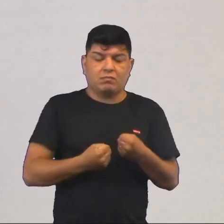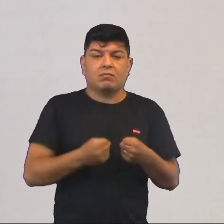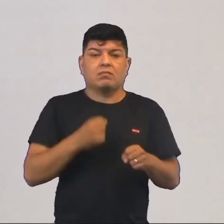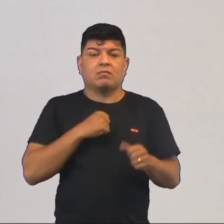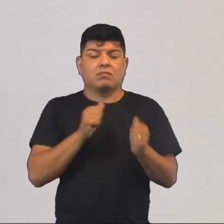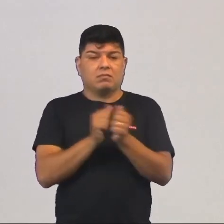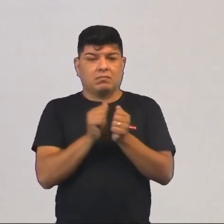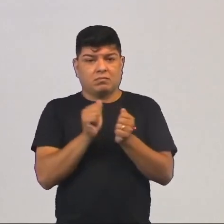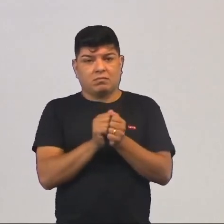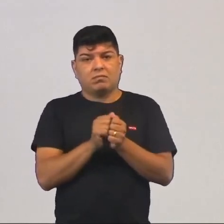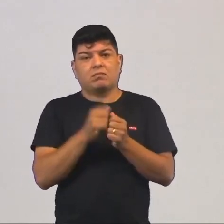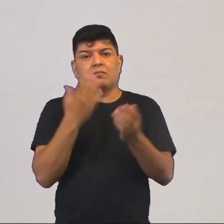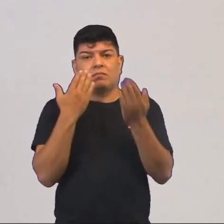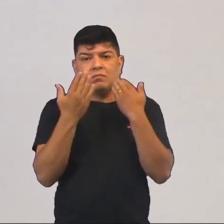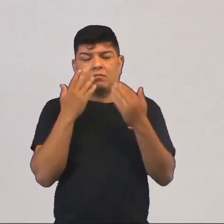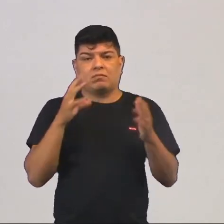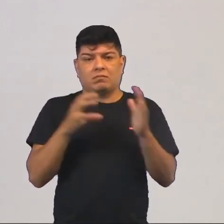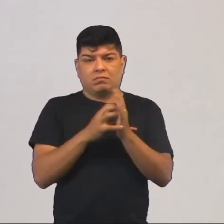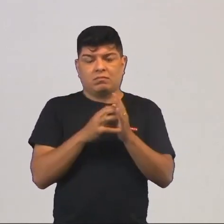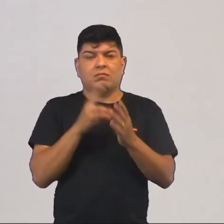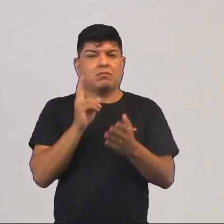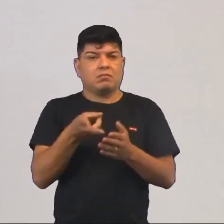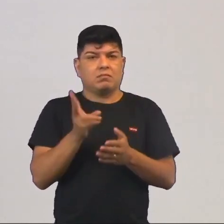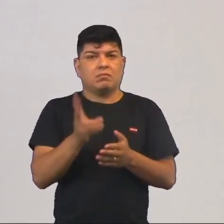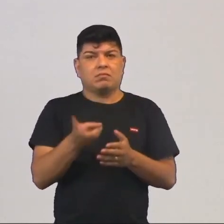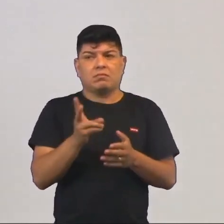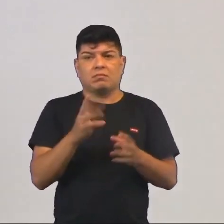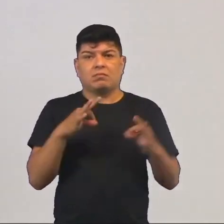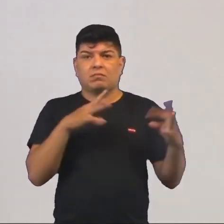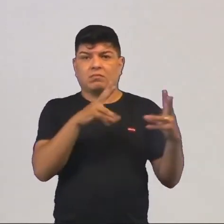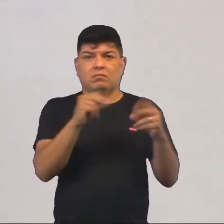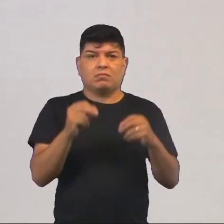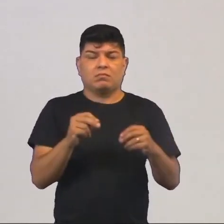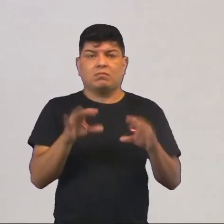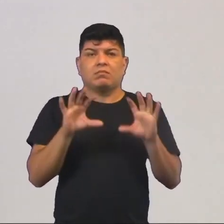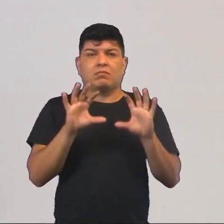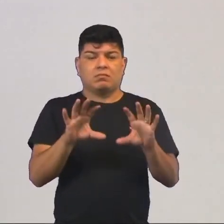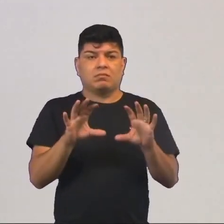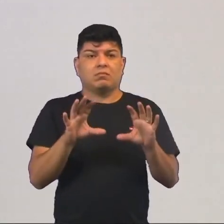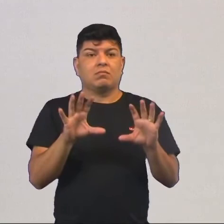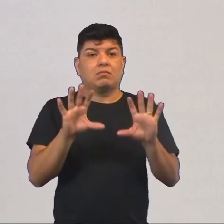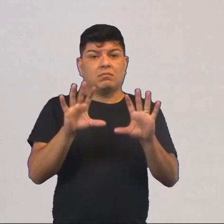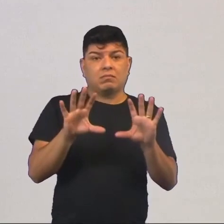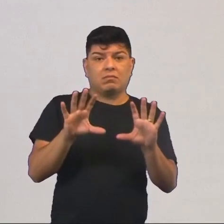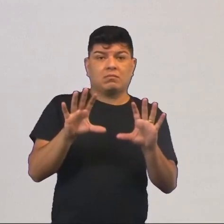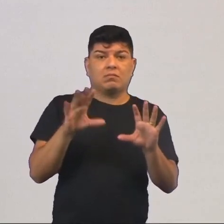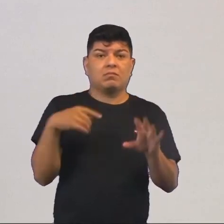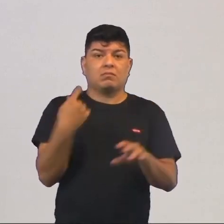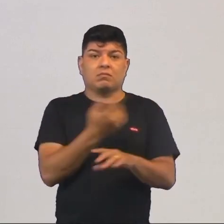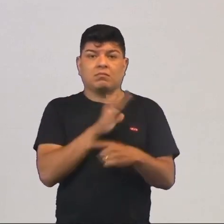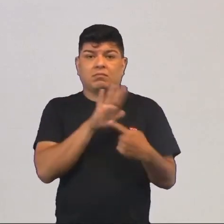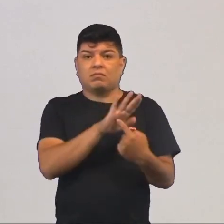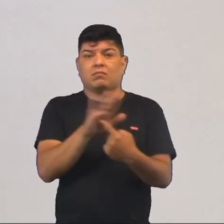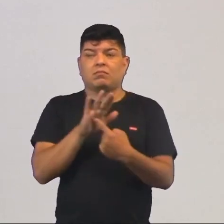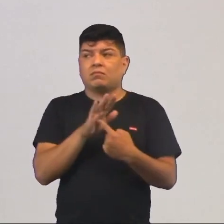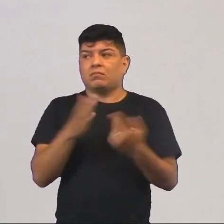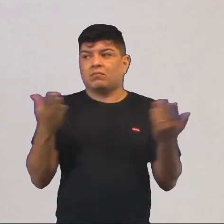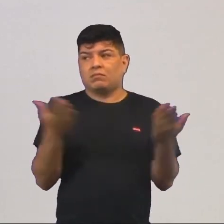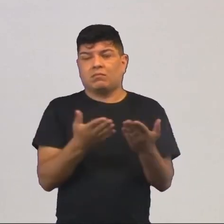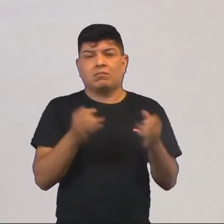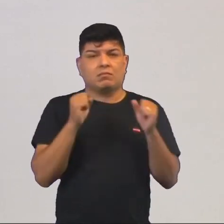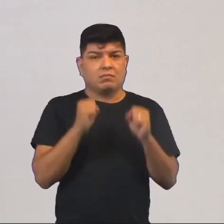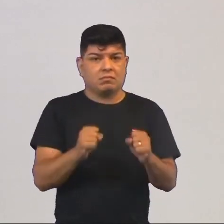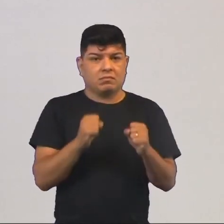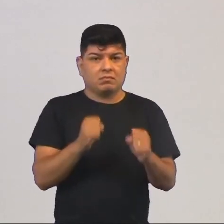uma parceria, que haja um diálogo permanente, não é? Para que todas essas questões, pelo menos essas que nós abordamos aqui,